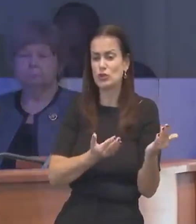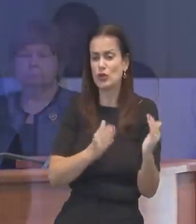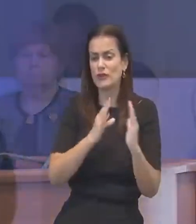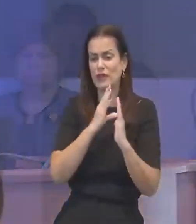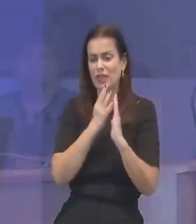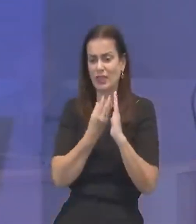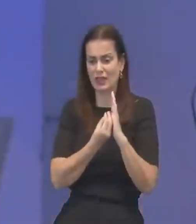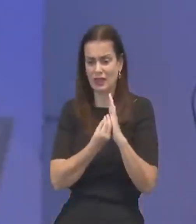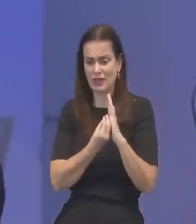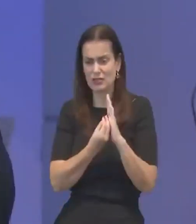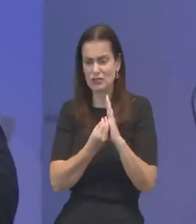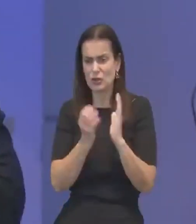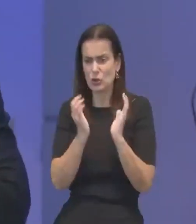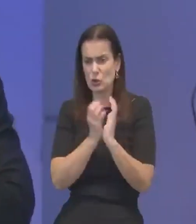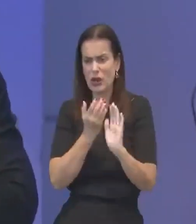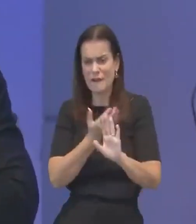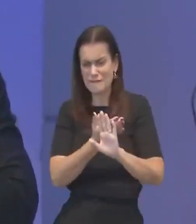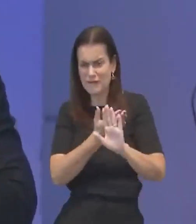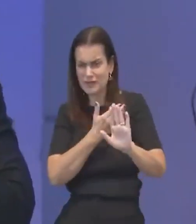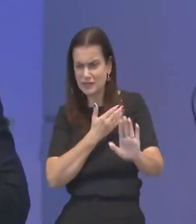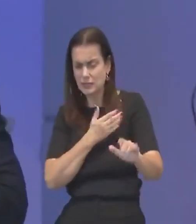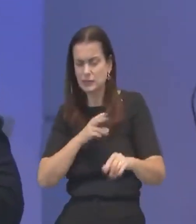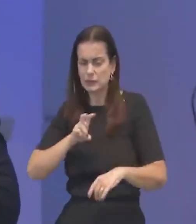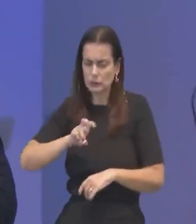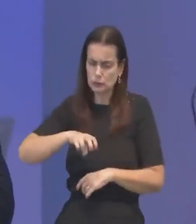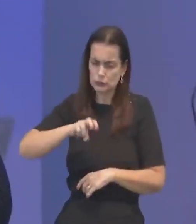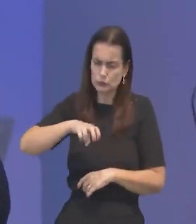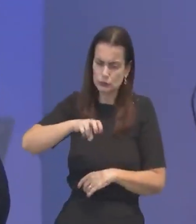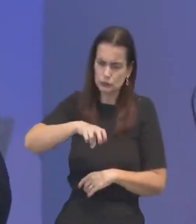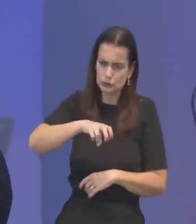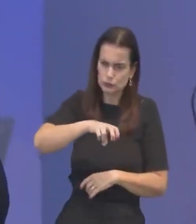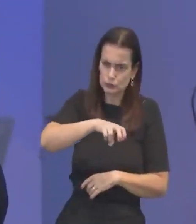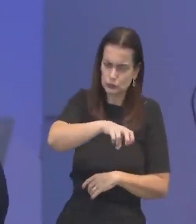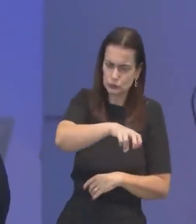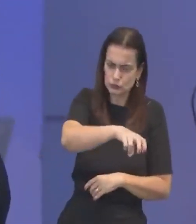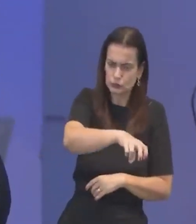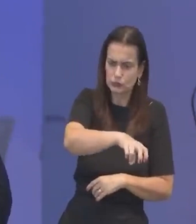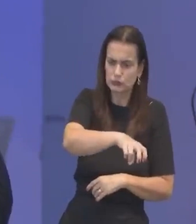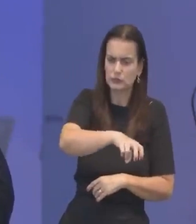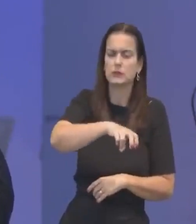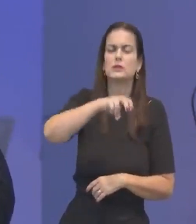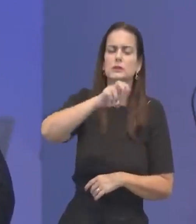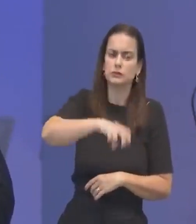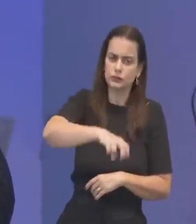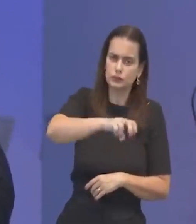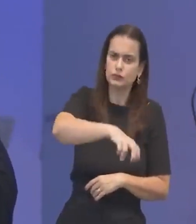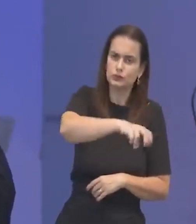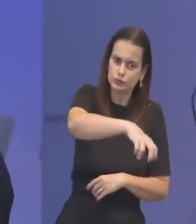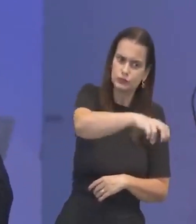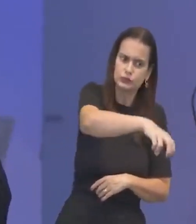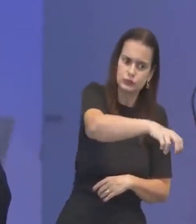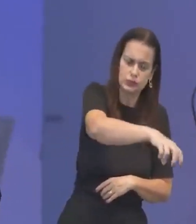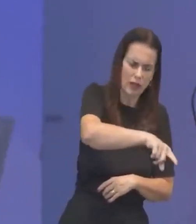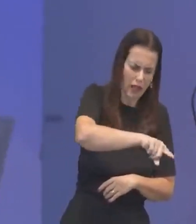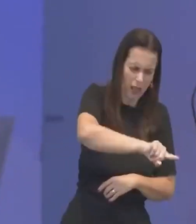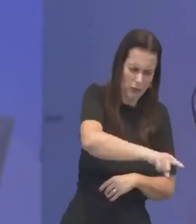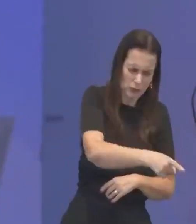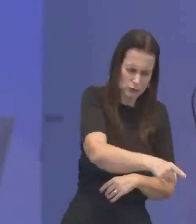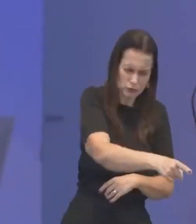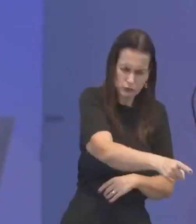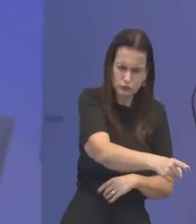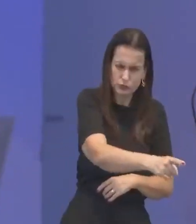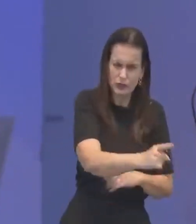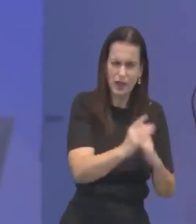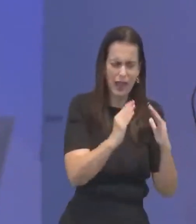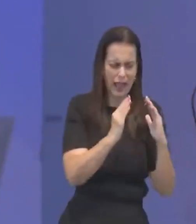uma comunidade afastada, e nós descemos, eu, Johanne, mais um jovem, e descemos, e lá embaixo um